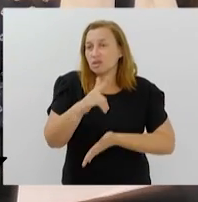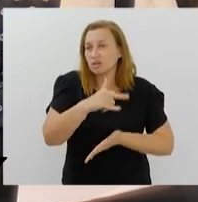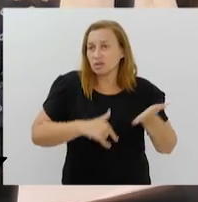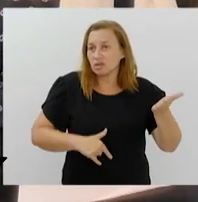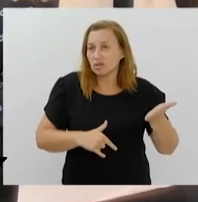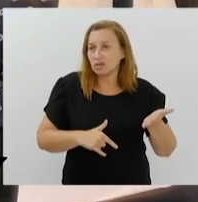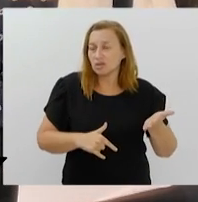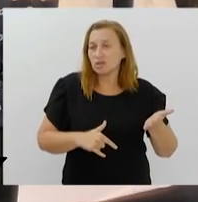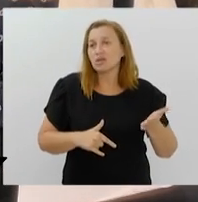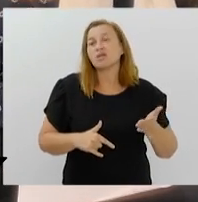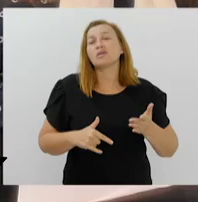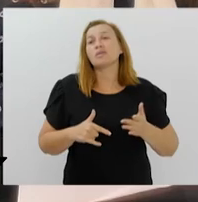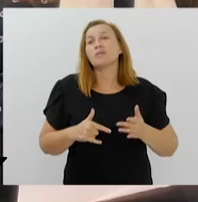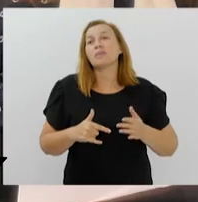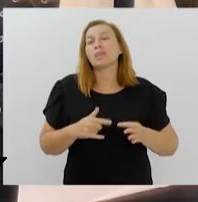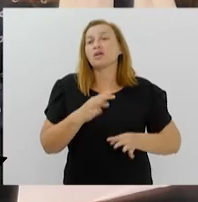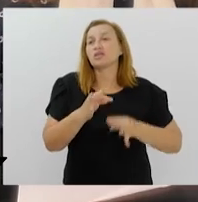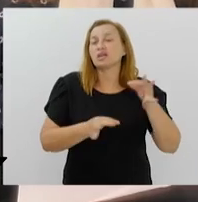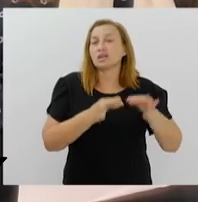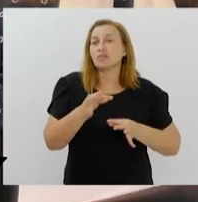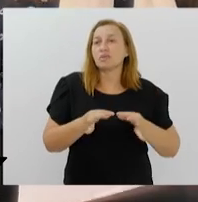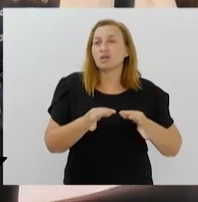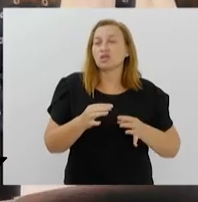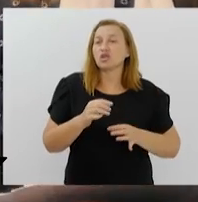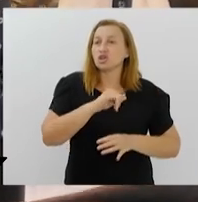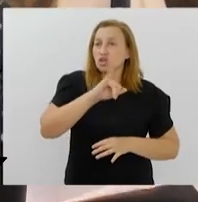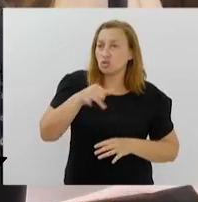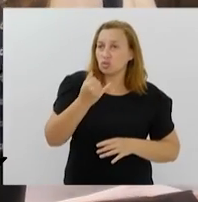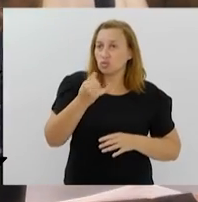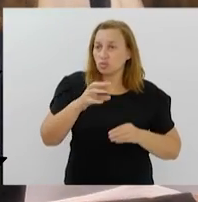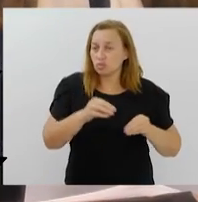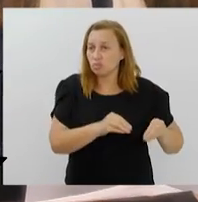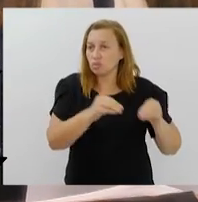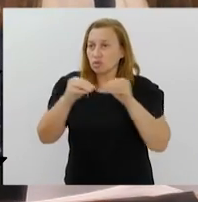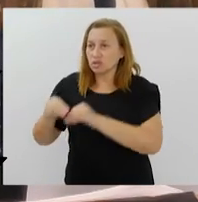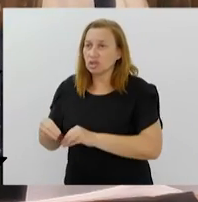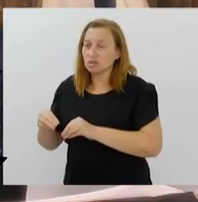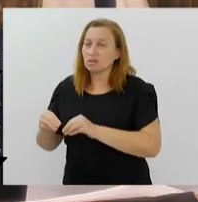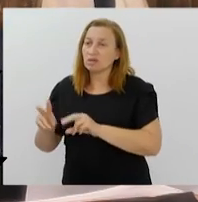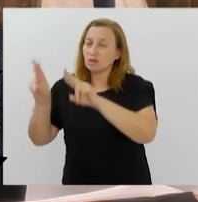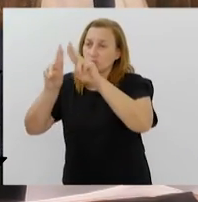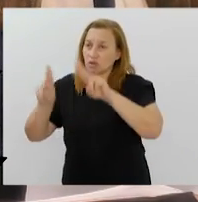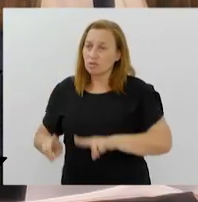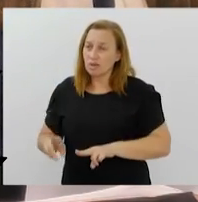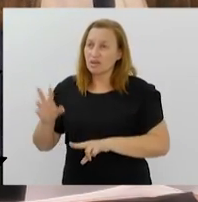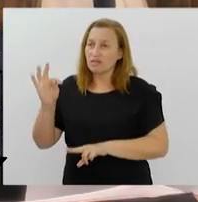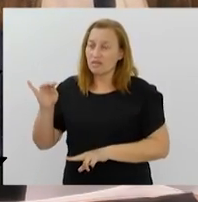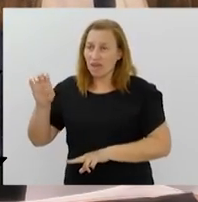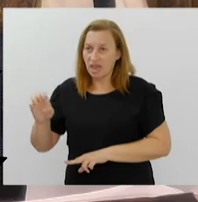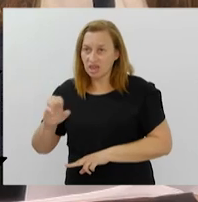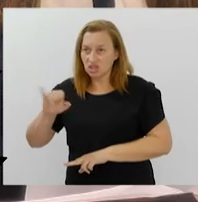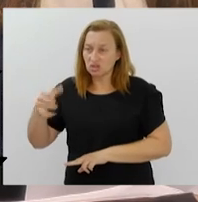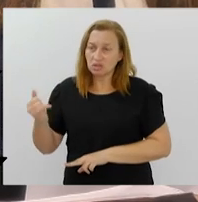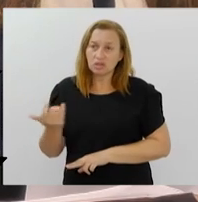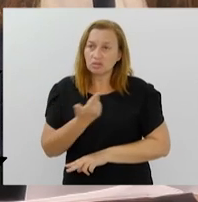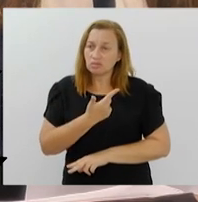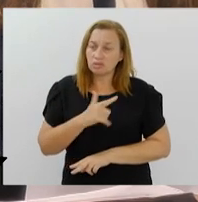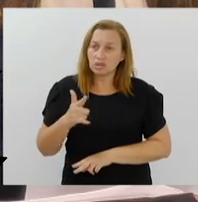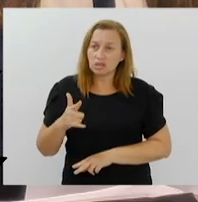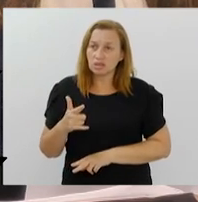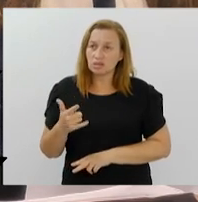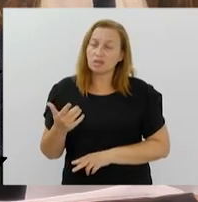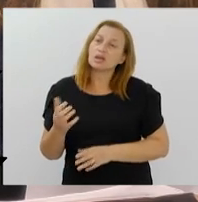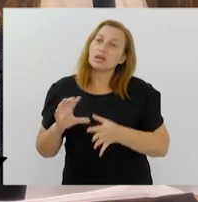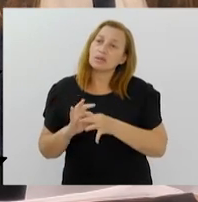realizados em junho devido à migração da Unimed Rio para Unimed ferge e até o presente momento não recebemos as senhas de